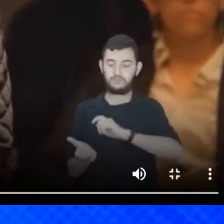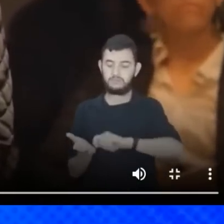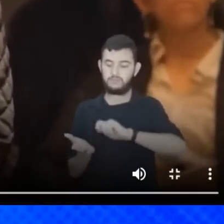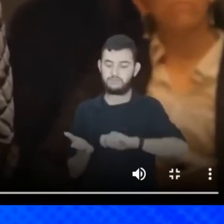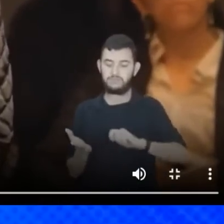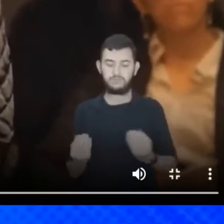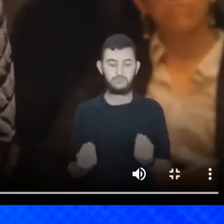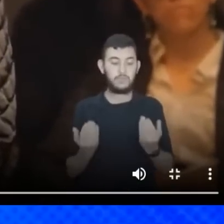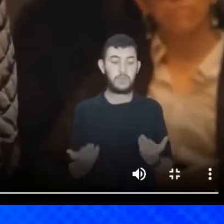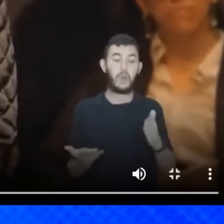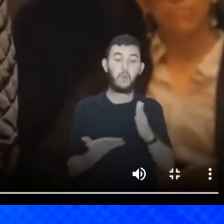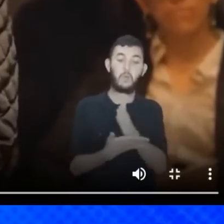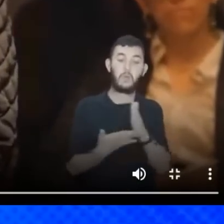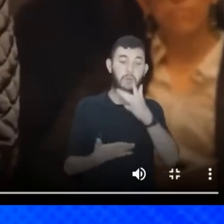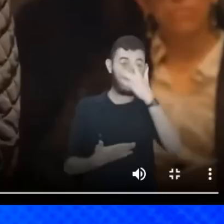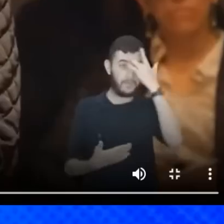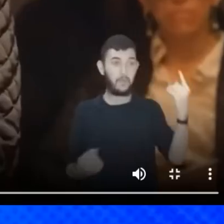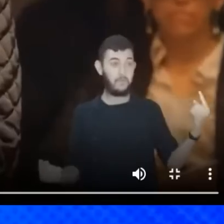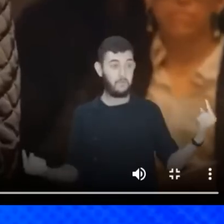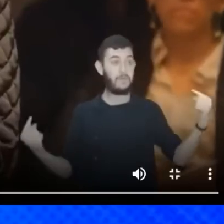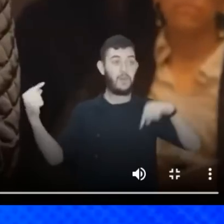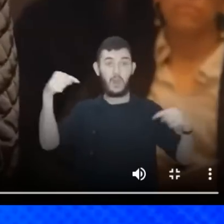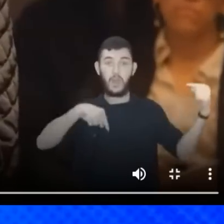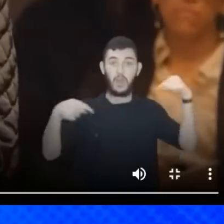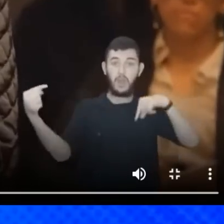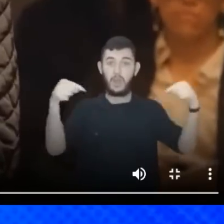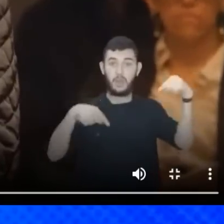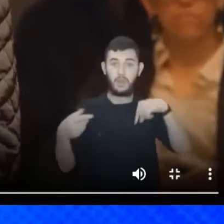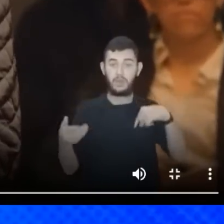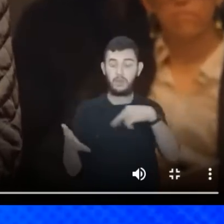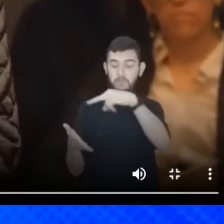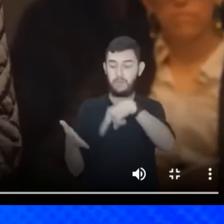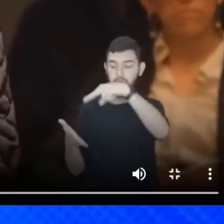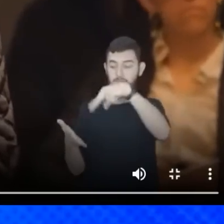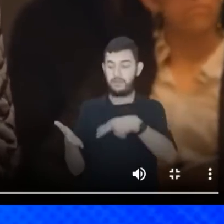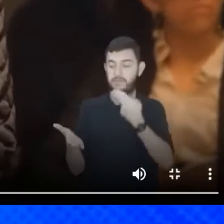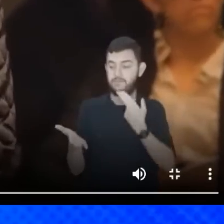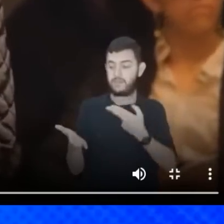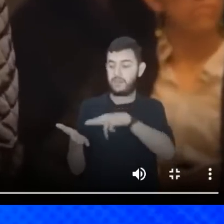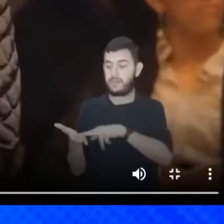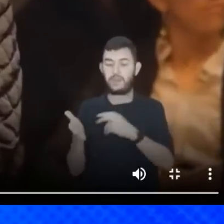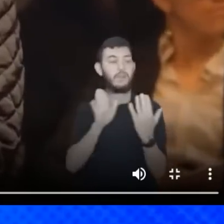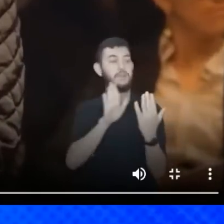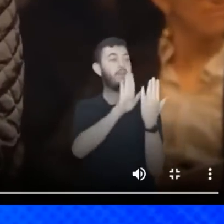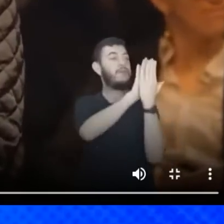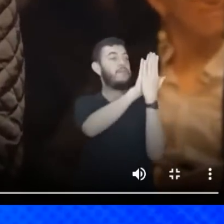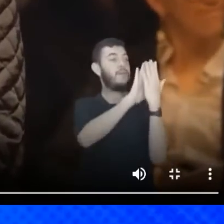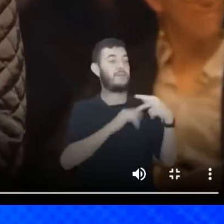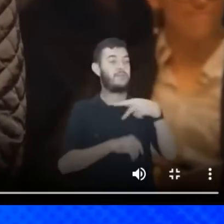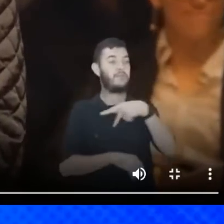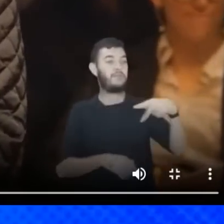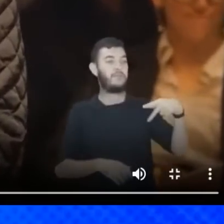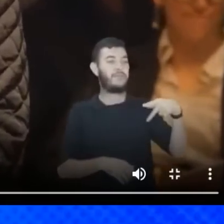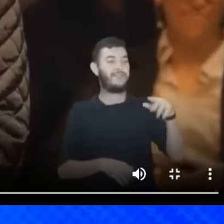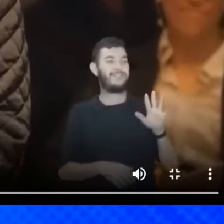estão aqui hoje para ler suas próprias cartas na presença do destinatário.